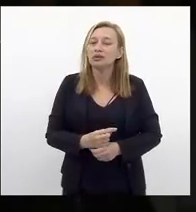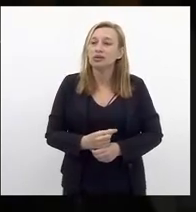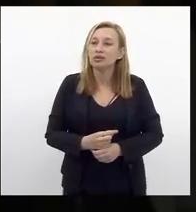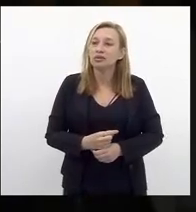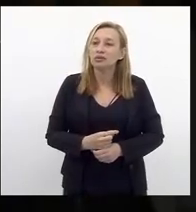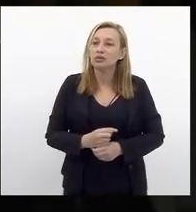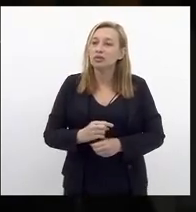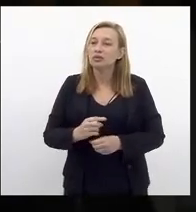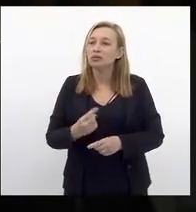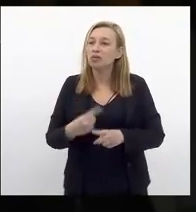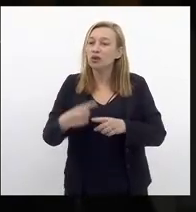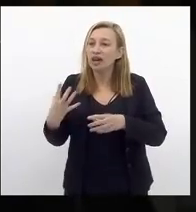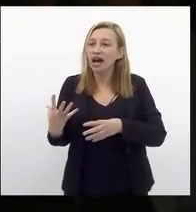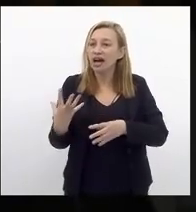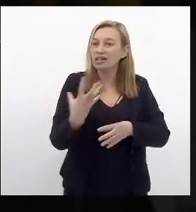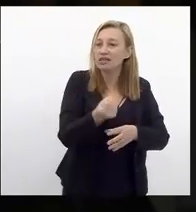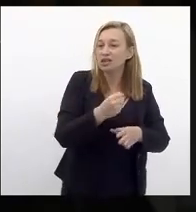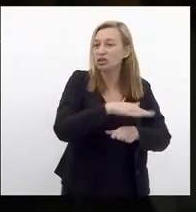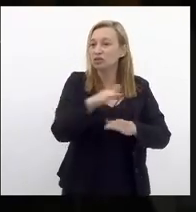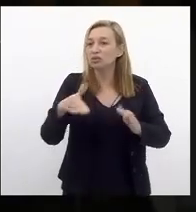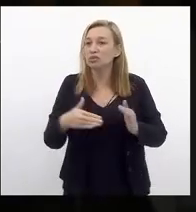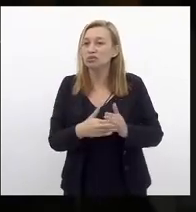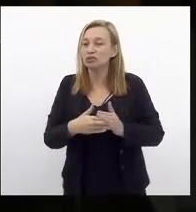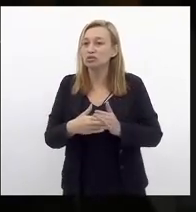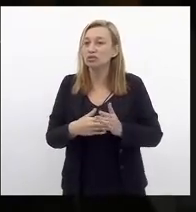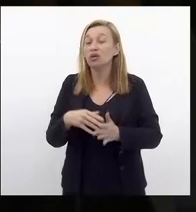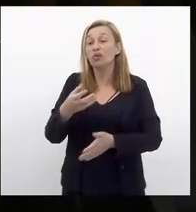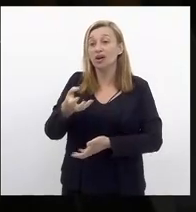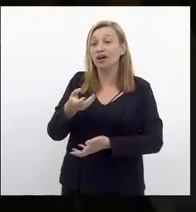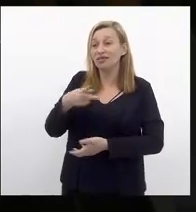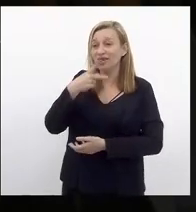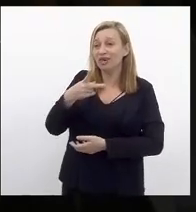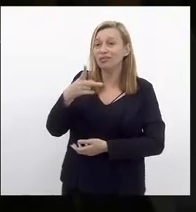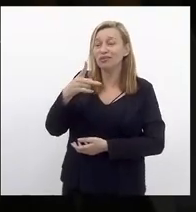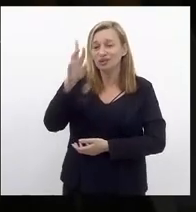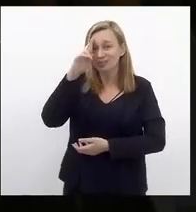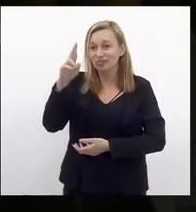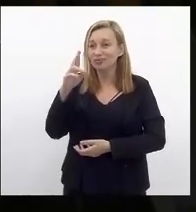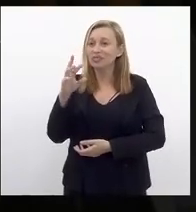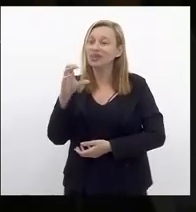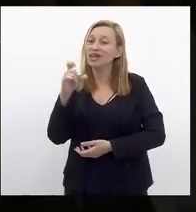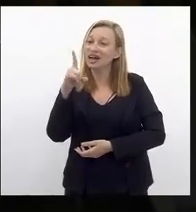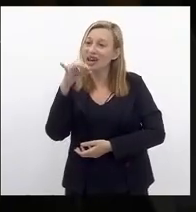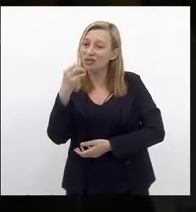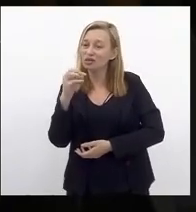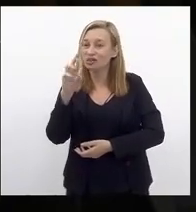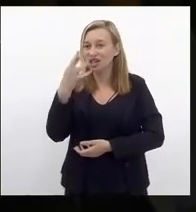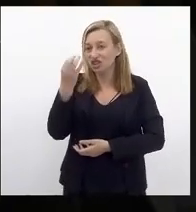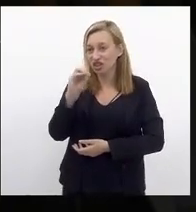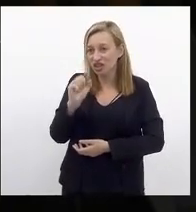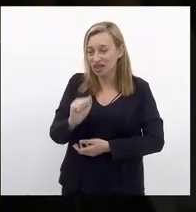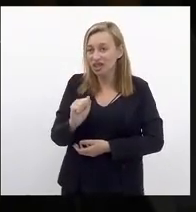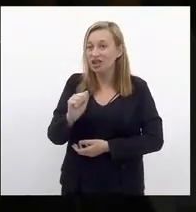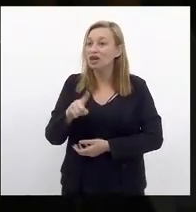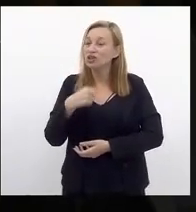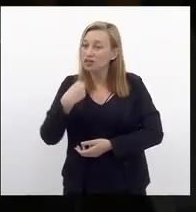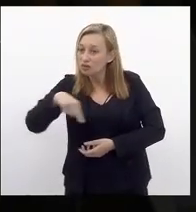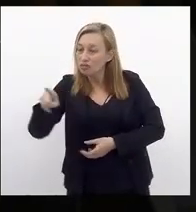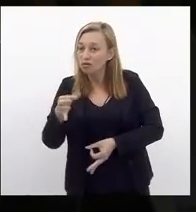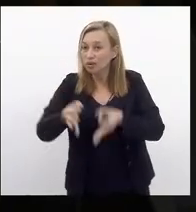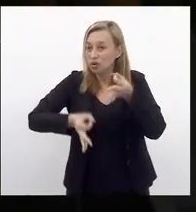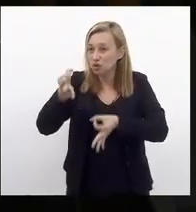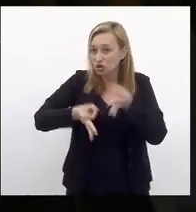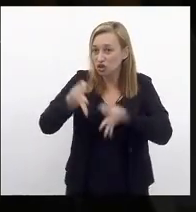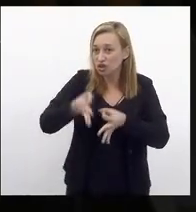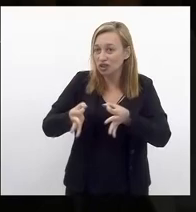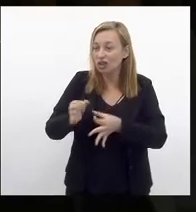e eu quero dizer para o senhor Cláudio Castanheira o que nós vamos entrar na justiça